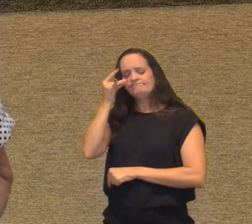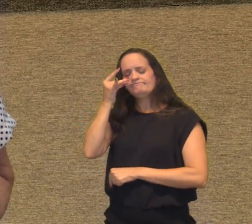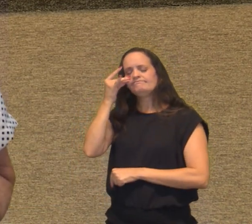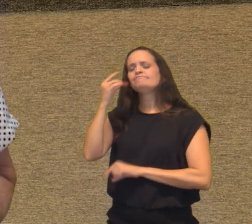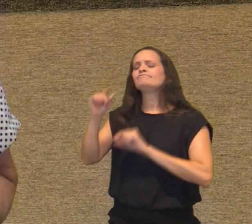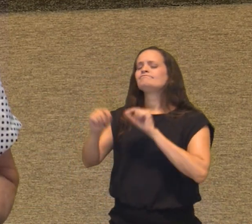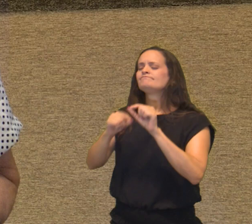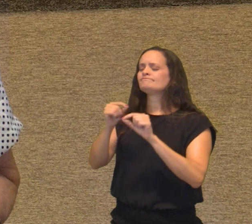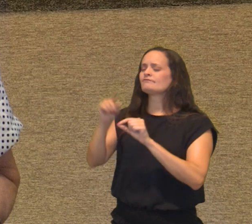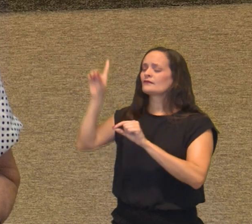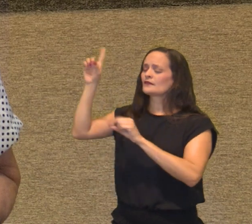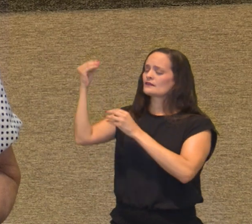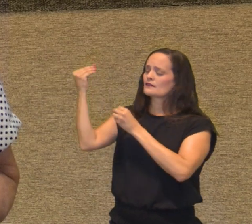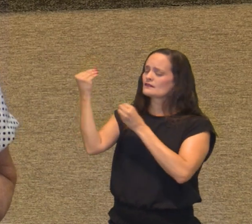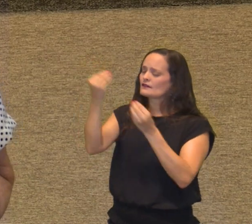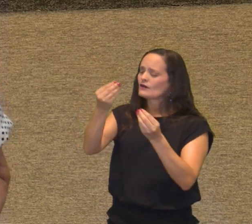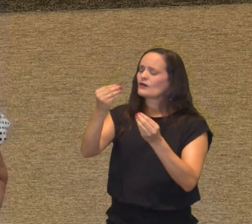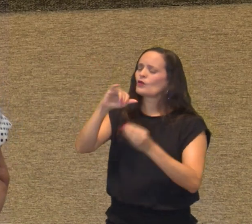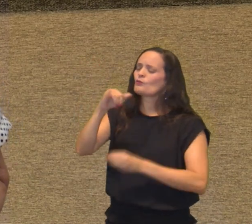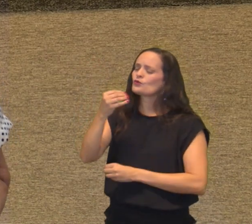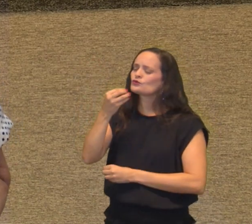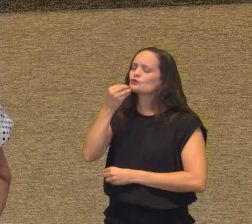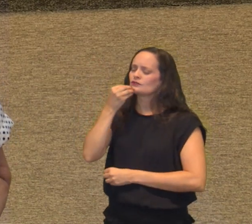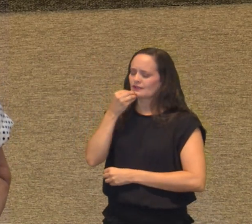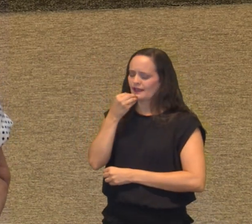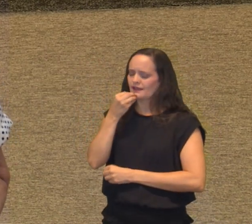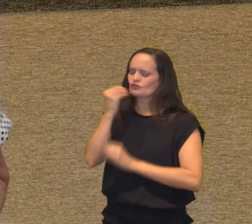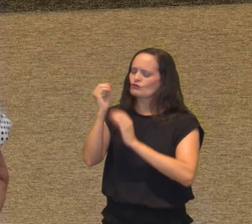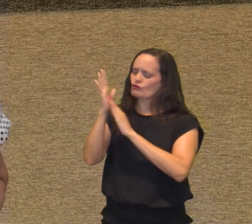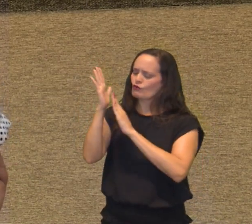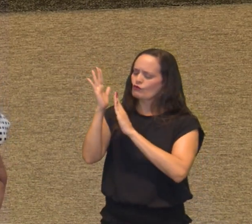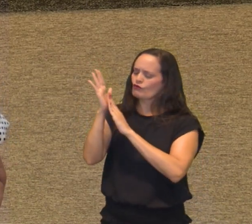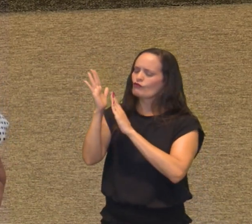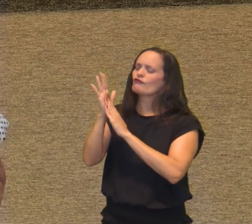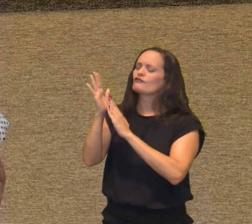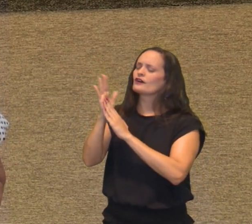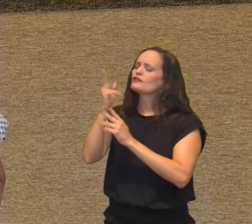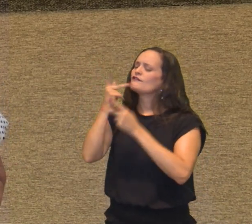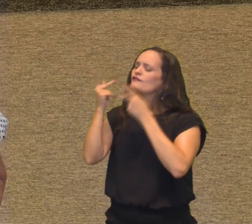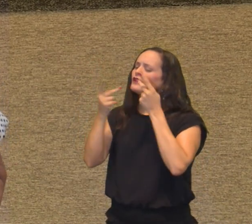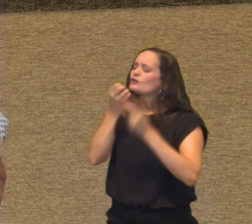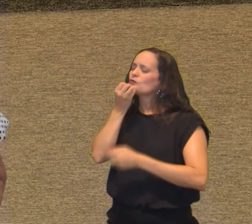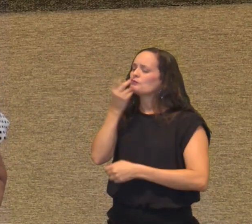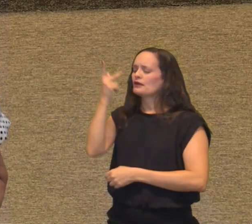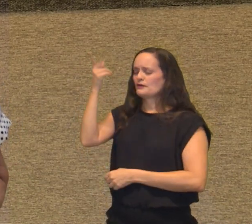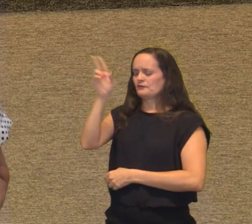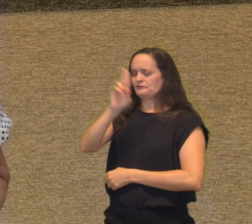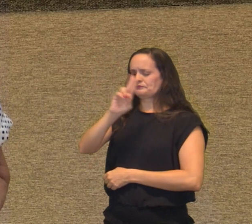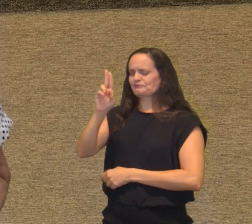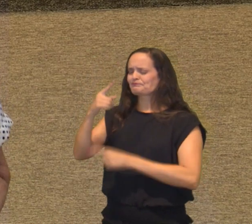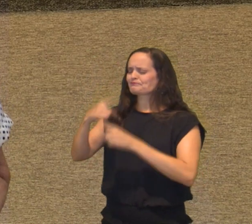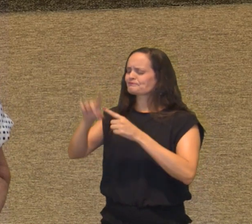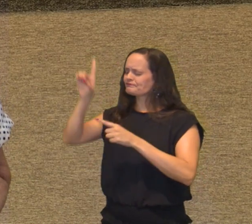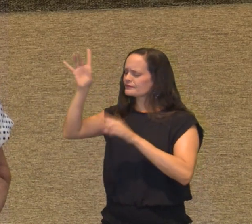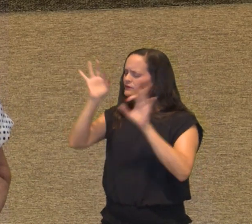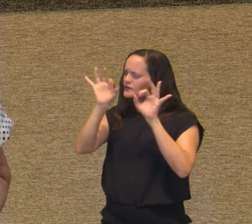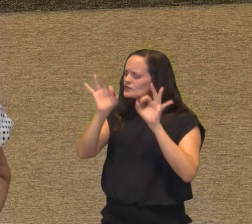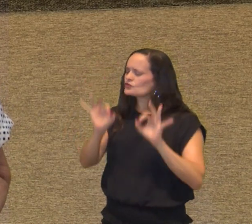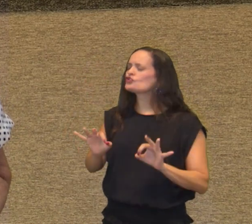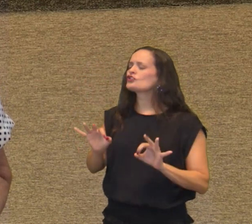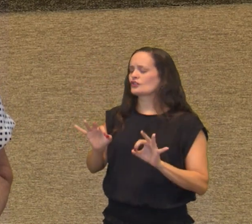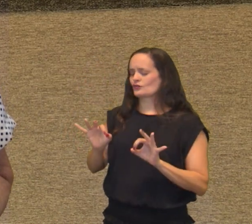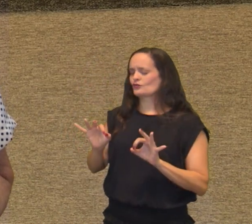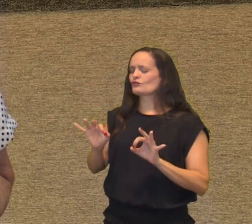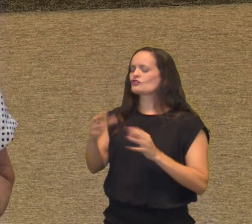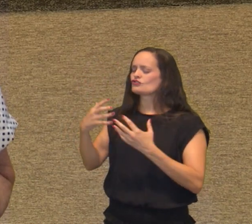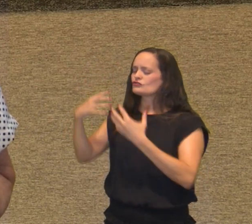a oportunidade, Pai, de estarmos louvando e bendizendo o Teu nome, porque Tu és digno da nossa